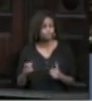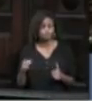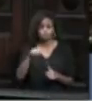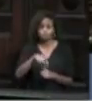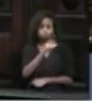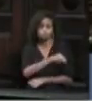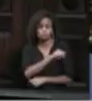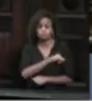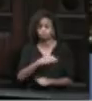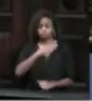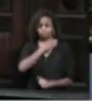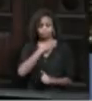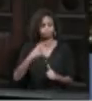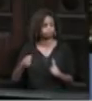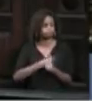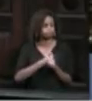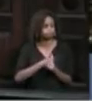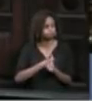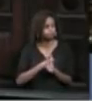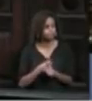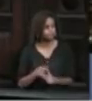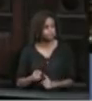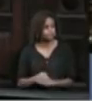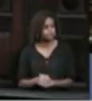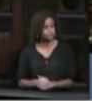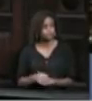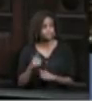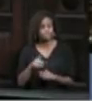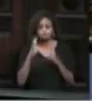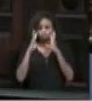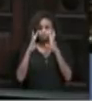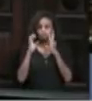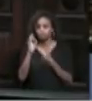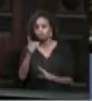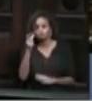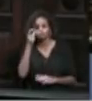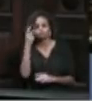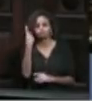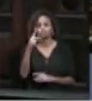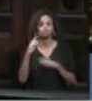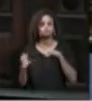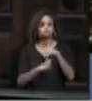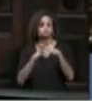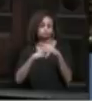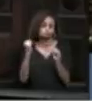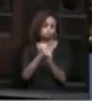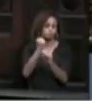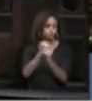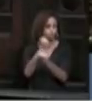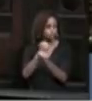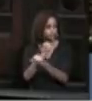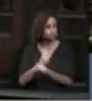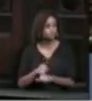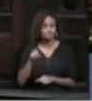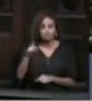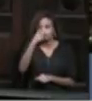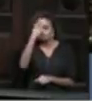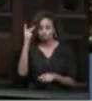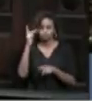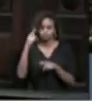Estado. Governaram à mercê dos interesses de grandes empreiteiras, acabaram com, fizeram o servidor público passar